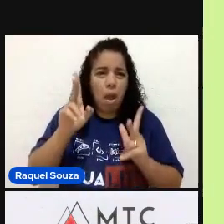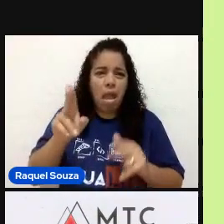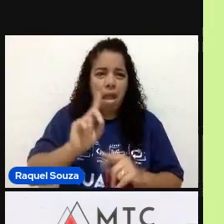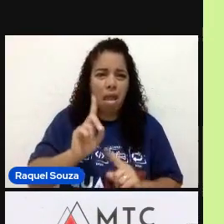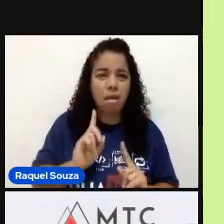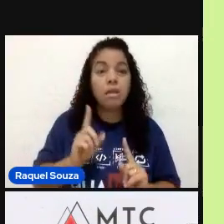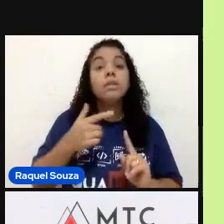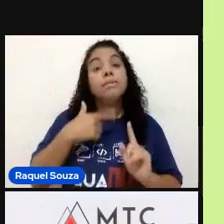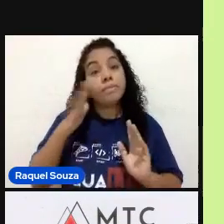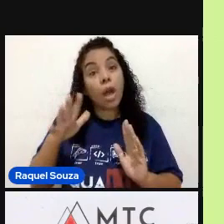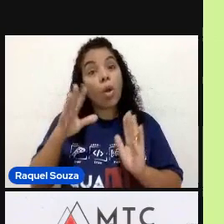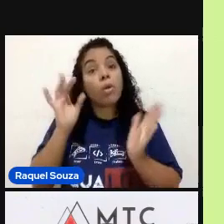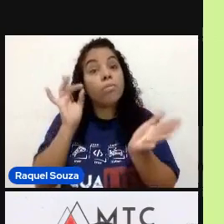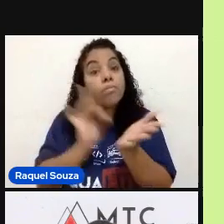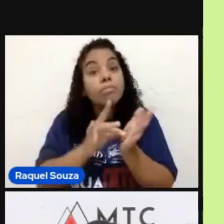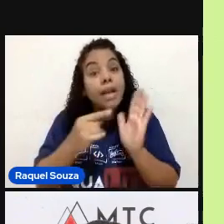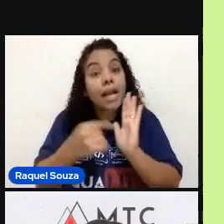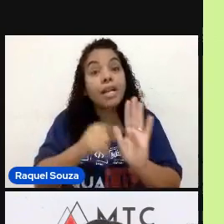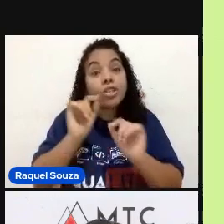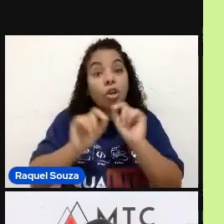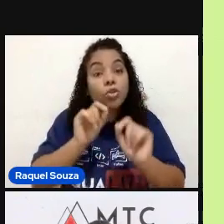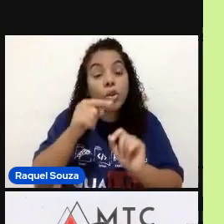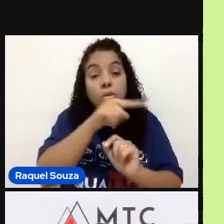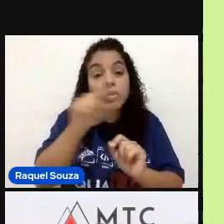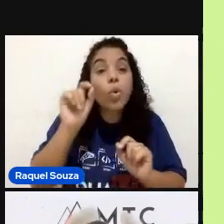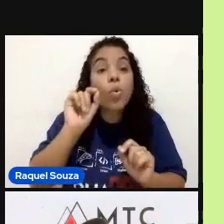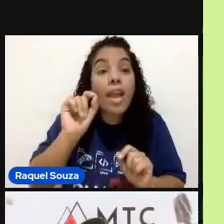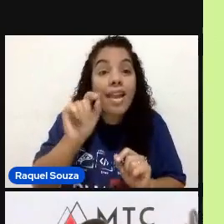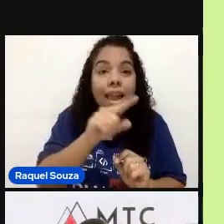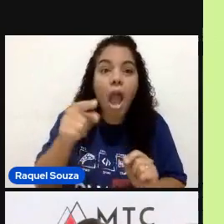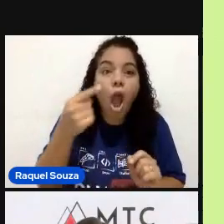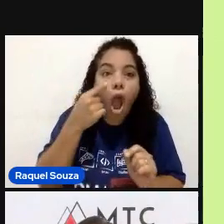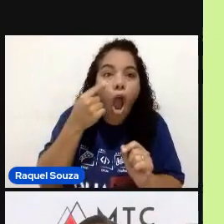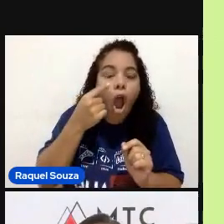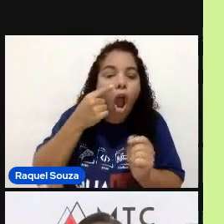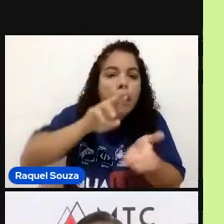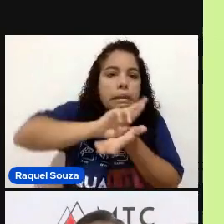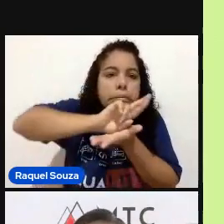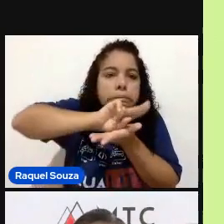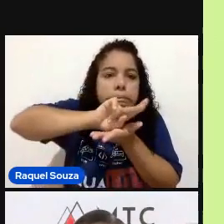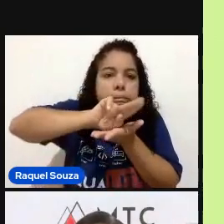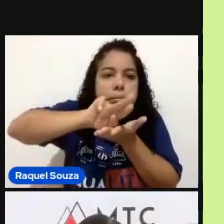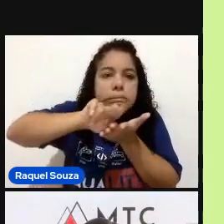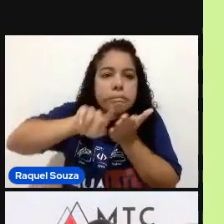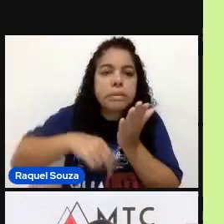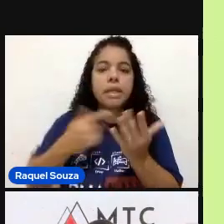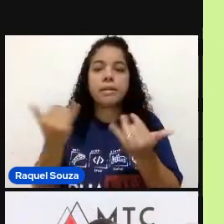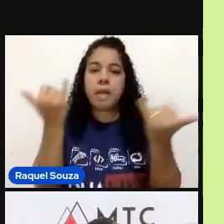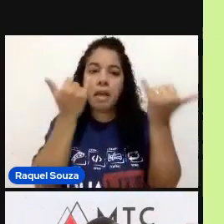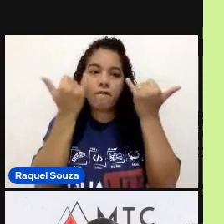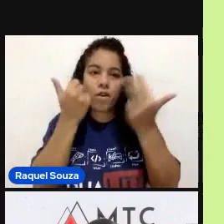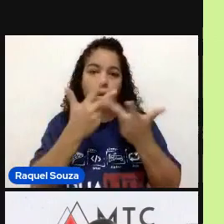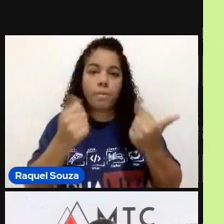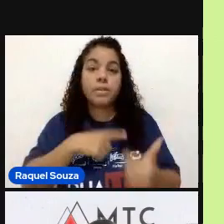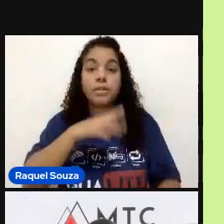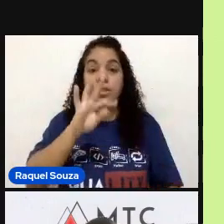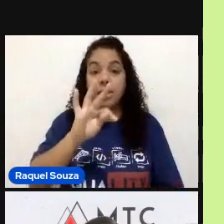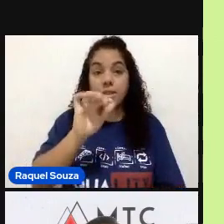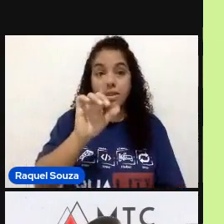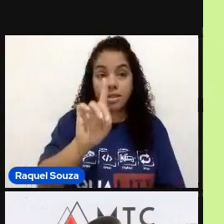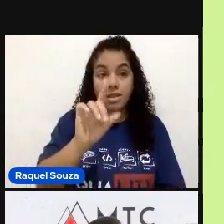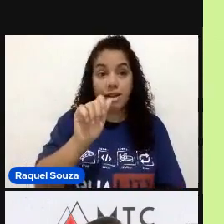que realmente é o TDAH, gente. Olha o tanto de informações que um TDAH tem.